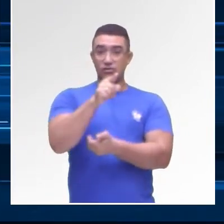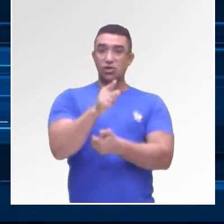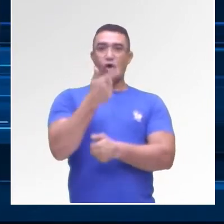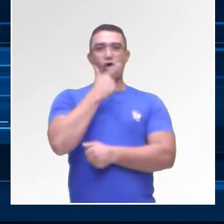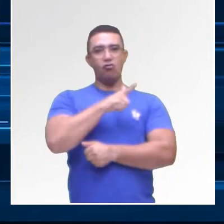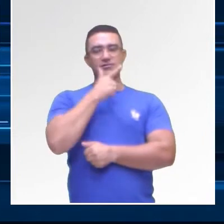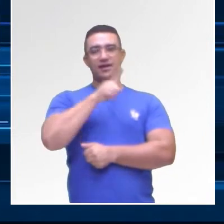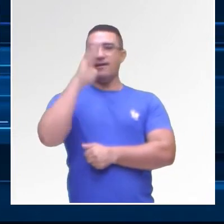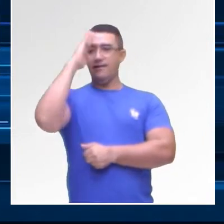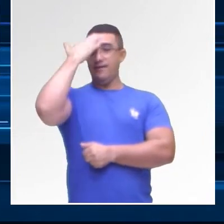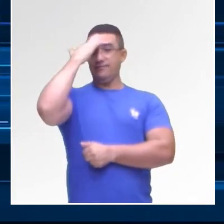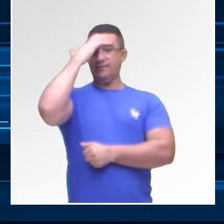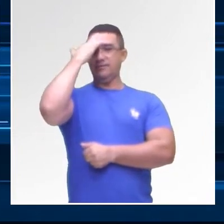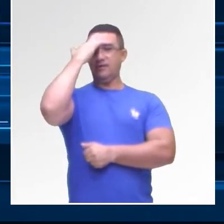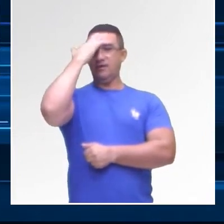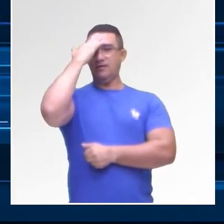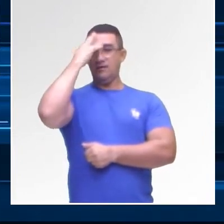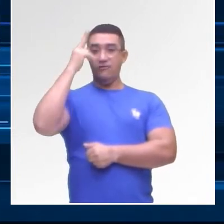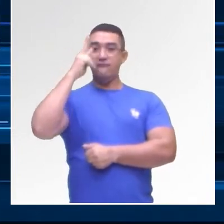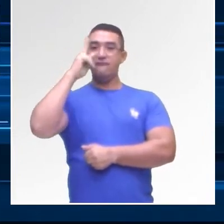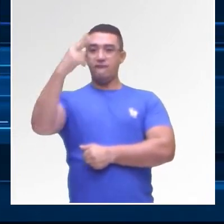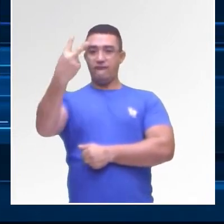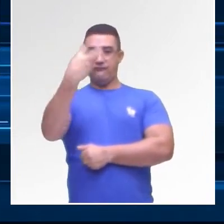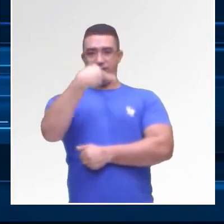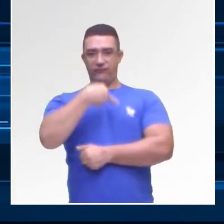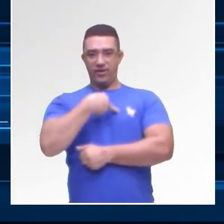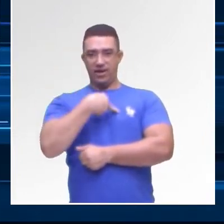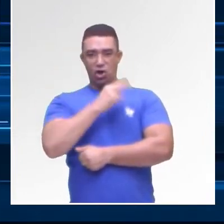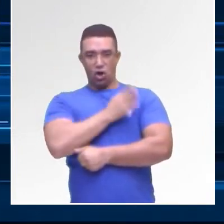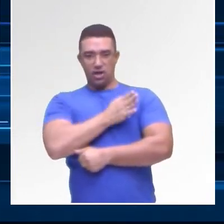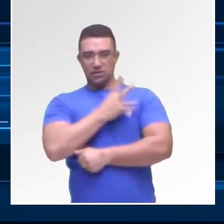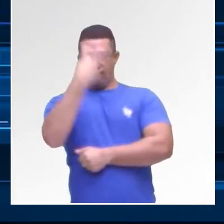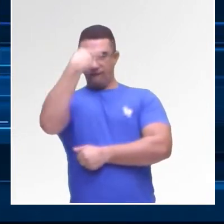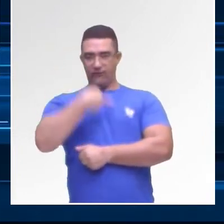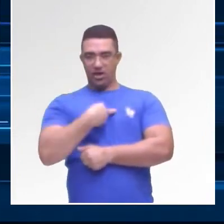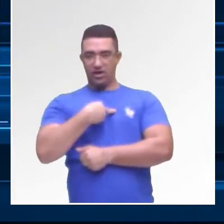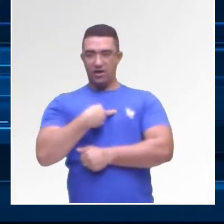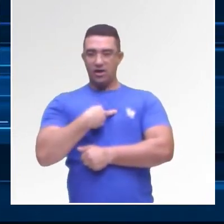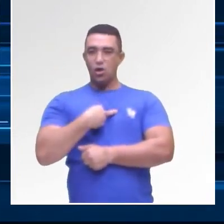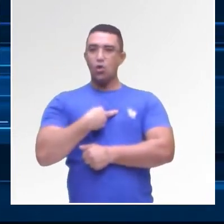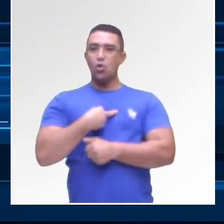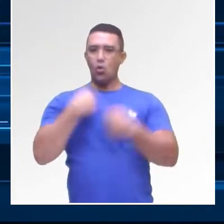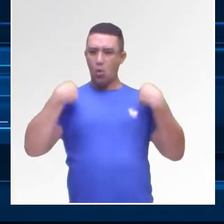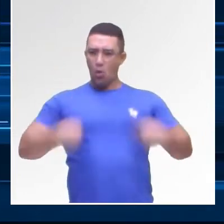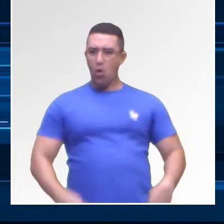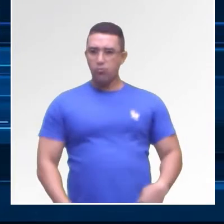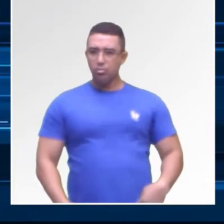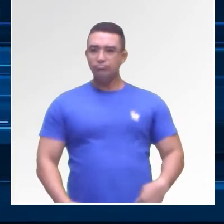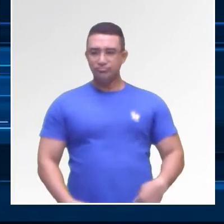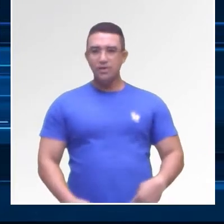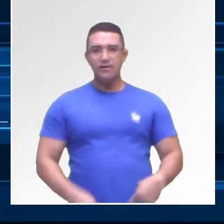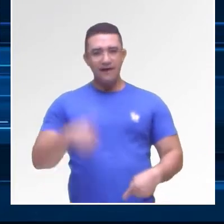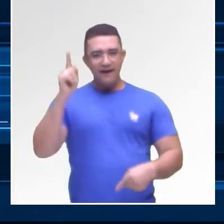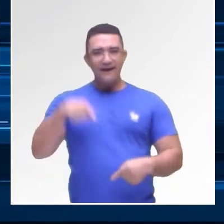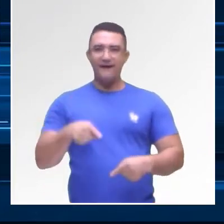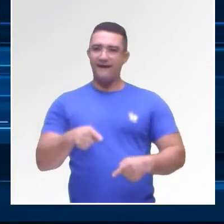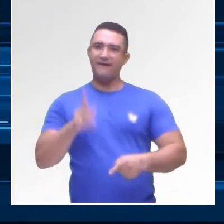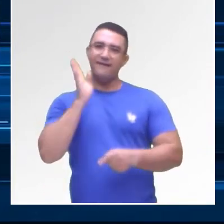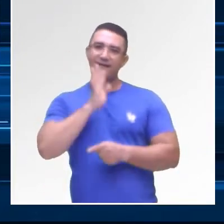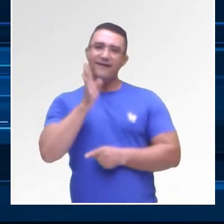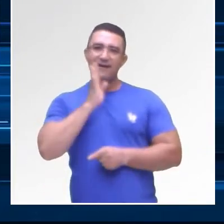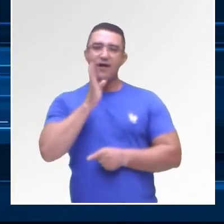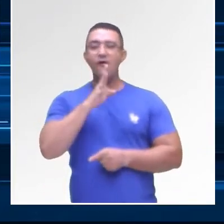você acaba se entendendo, se tornando um consigo mesmo. Então vejam como é interessante isso. Tem um